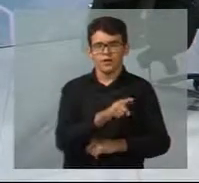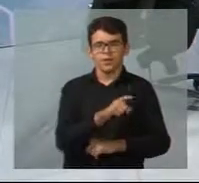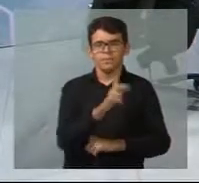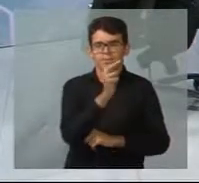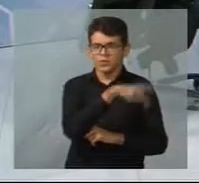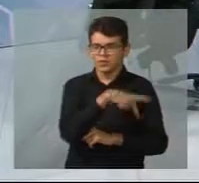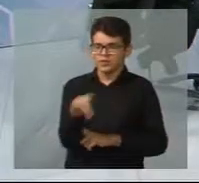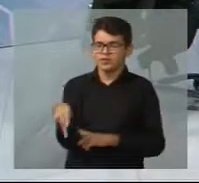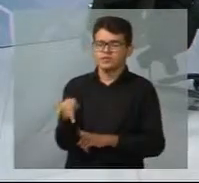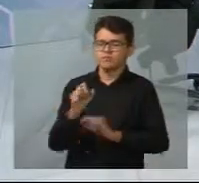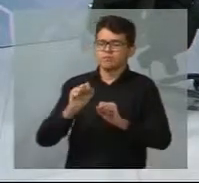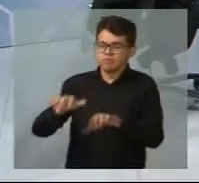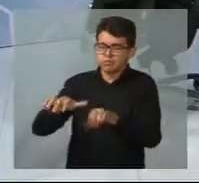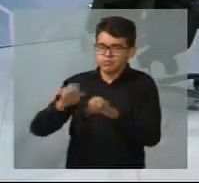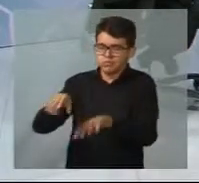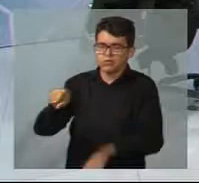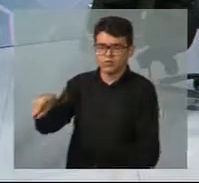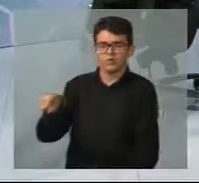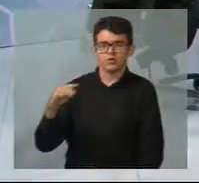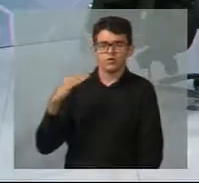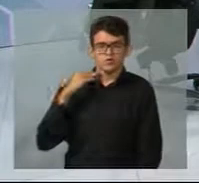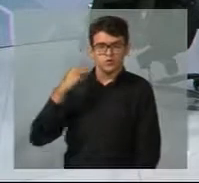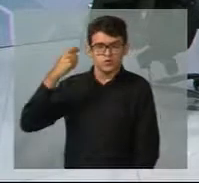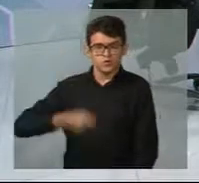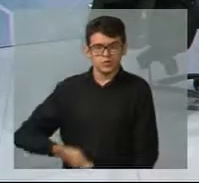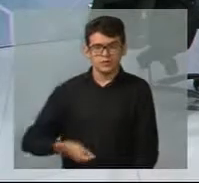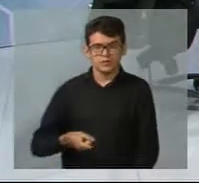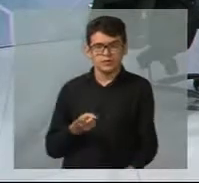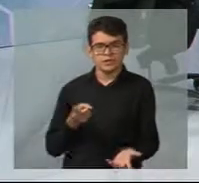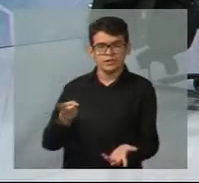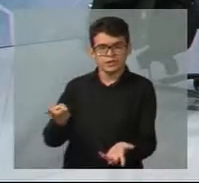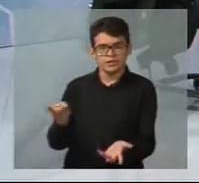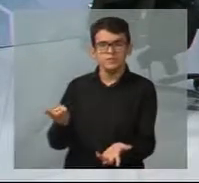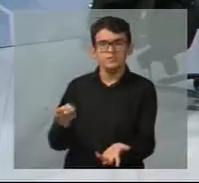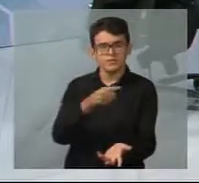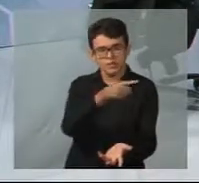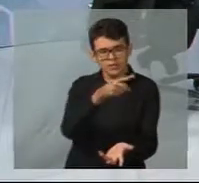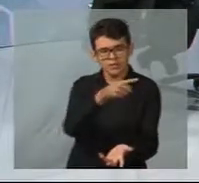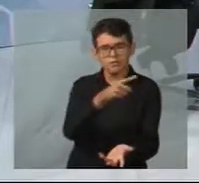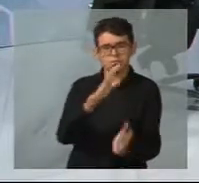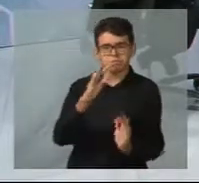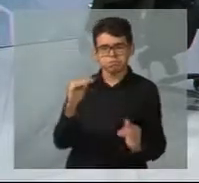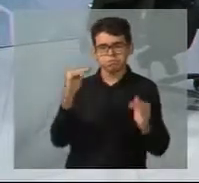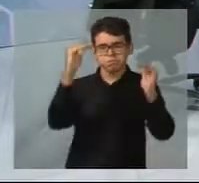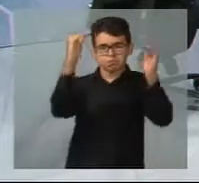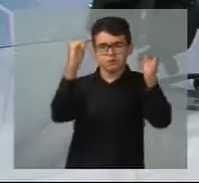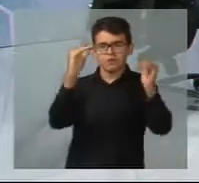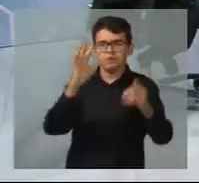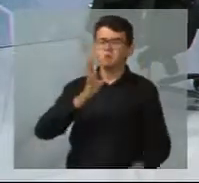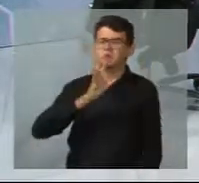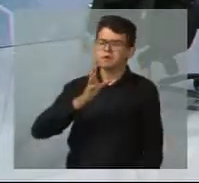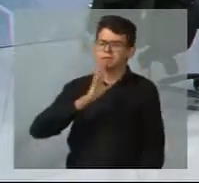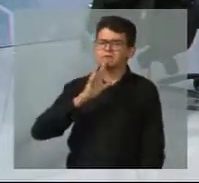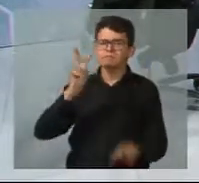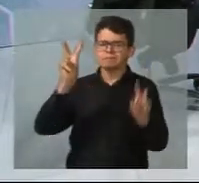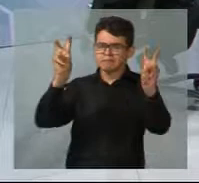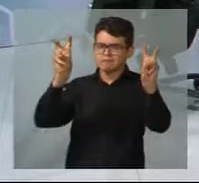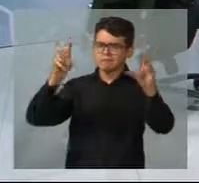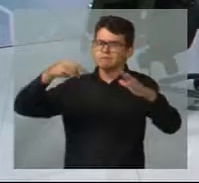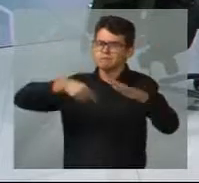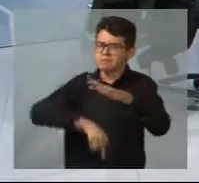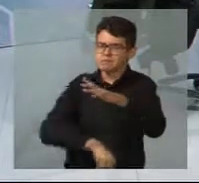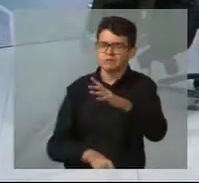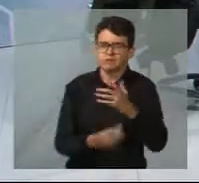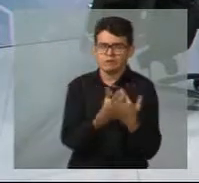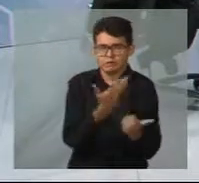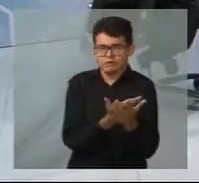da graduação até... É bom dizer. Que ele é muito modesto. Para mostrar a autoridade que ele tem para falar sobre isso aqui. Né? Então, professor